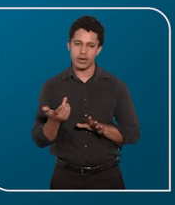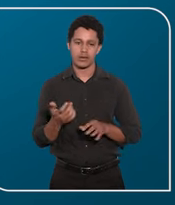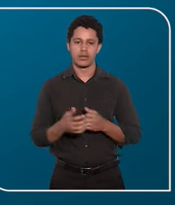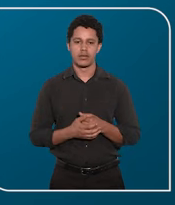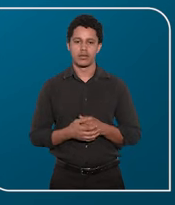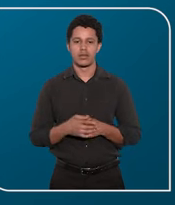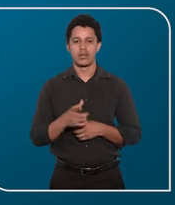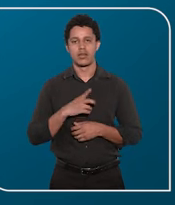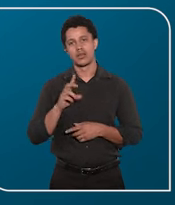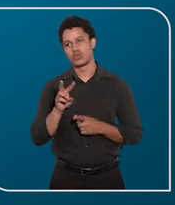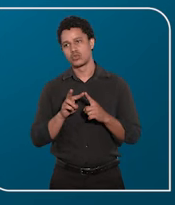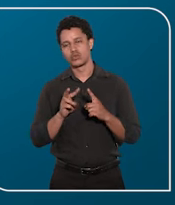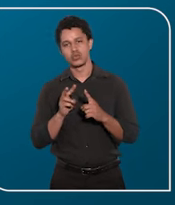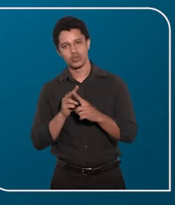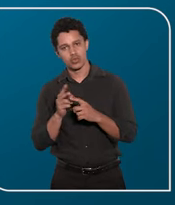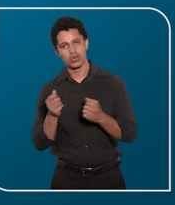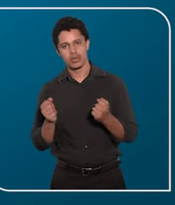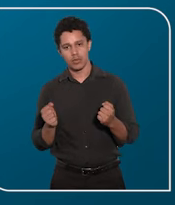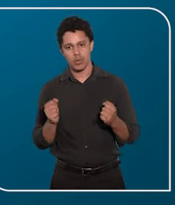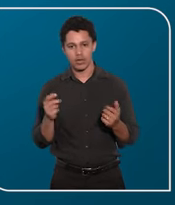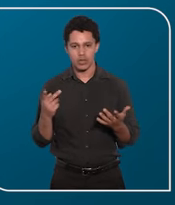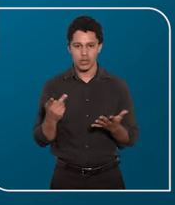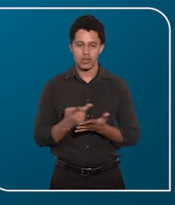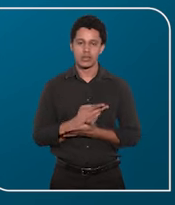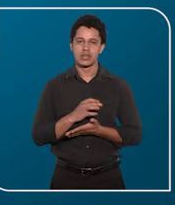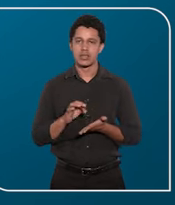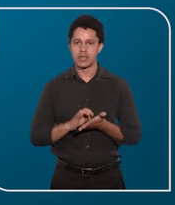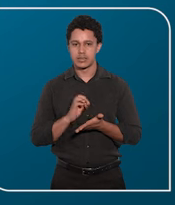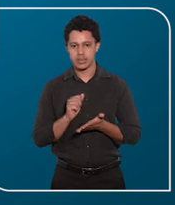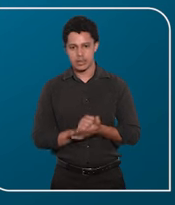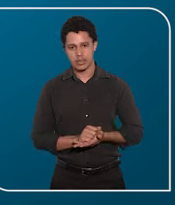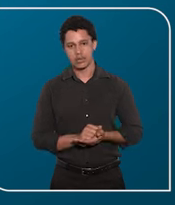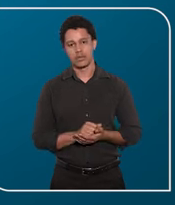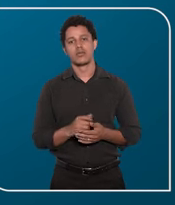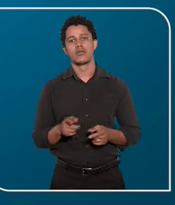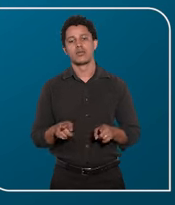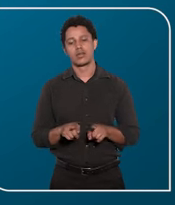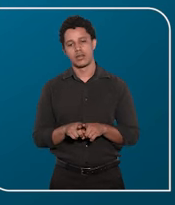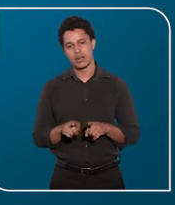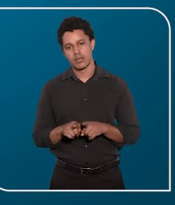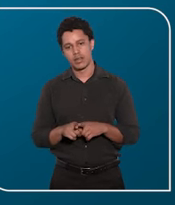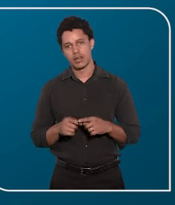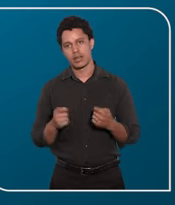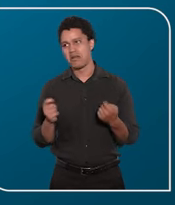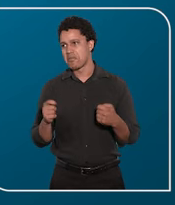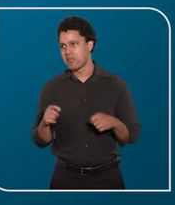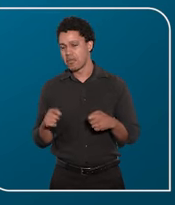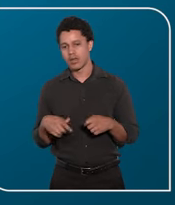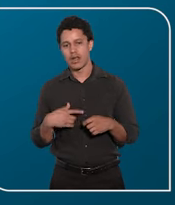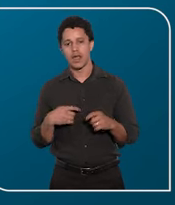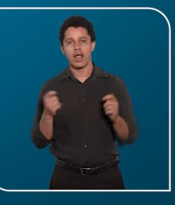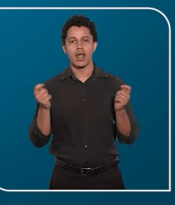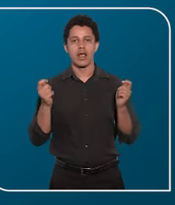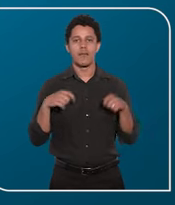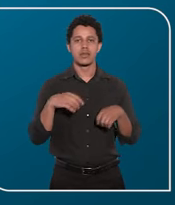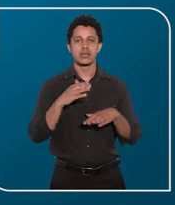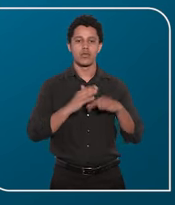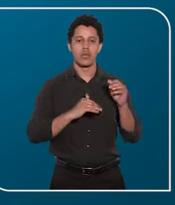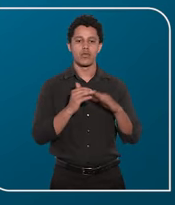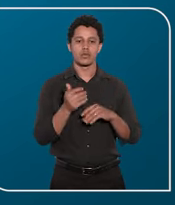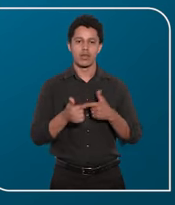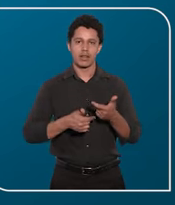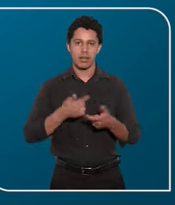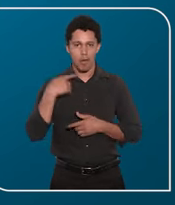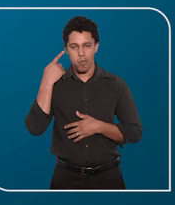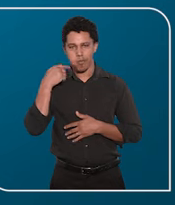duas circunstâncias que atingem a inscrição e que atingem a possibilidade e capacidade do profissional exercer